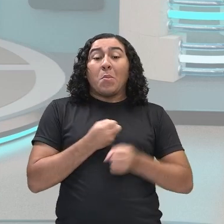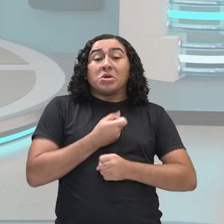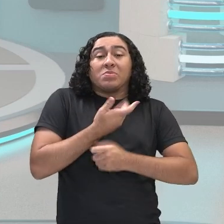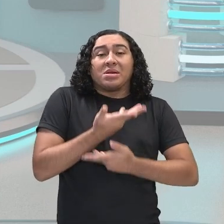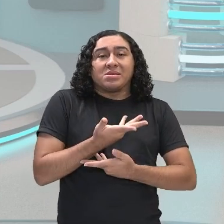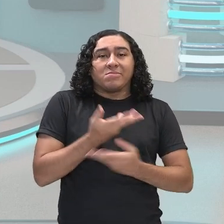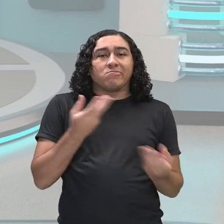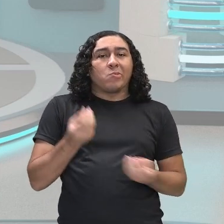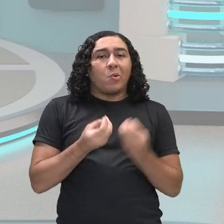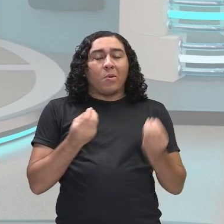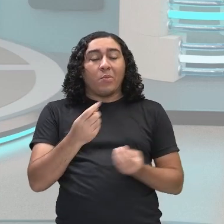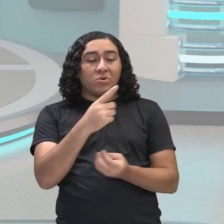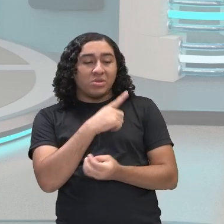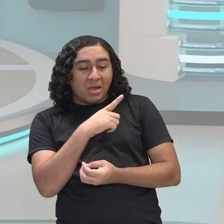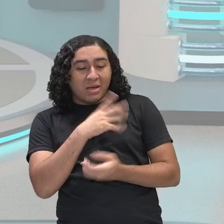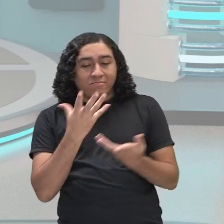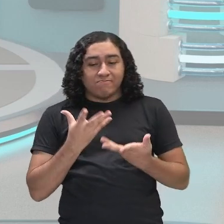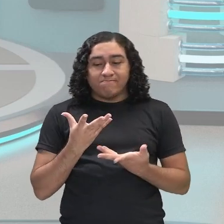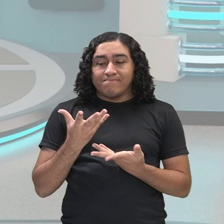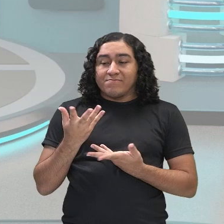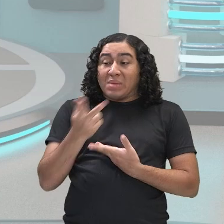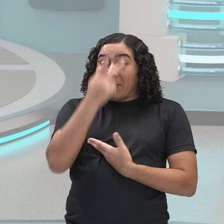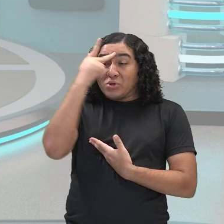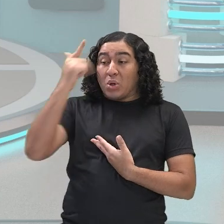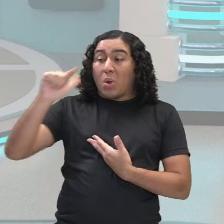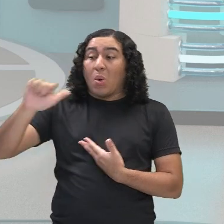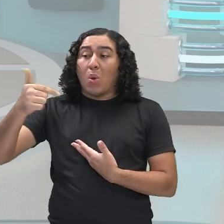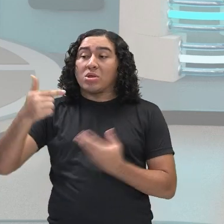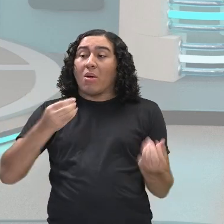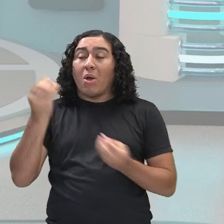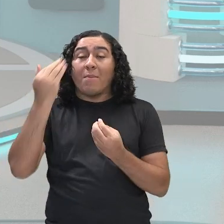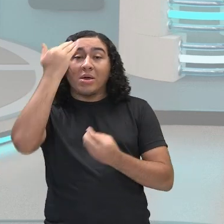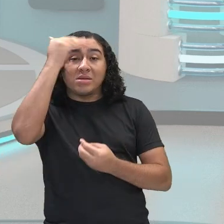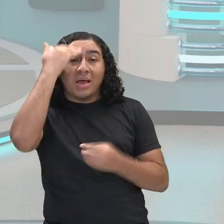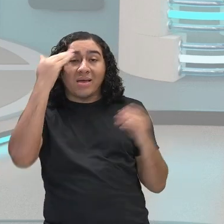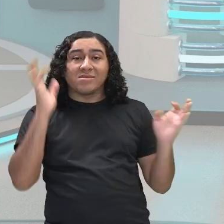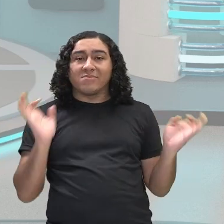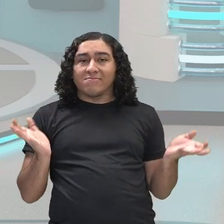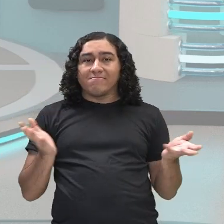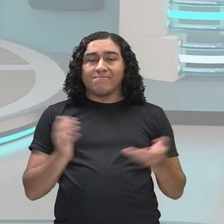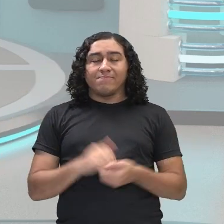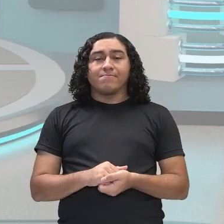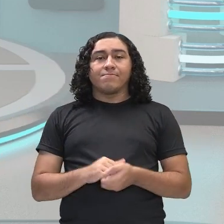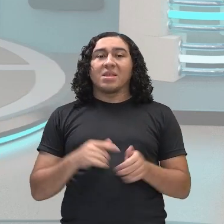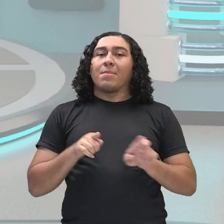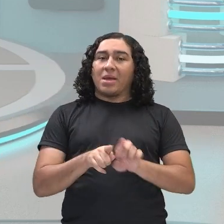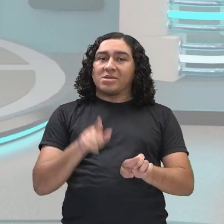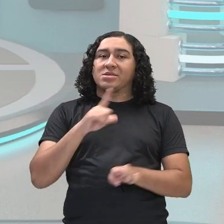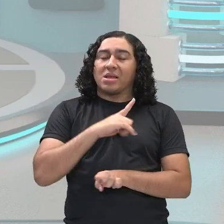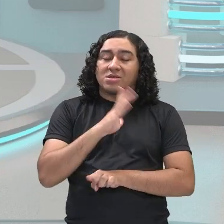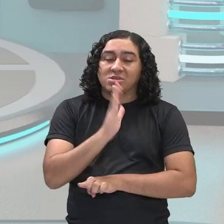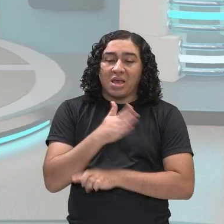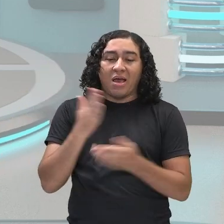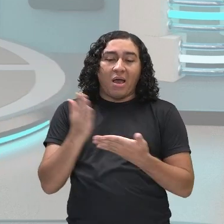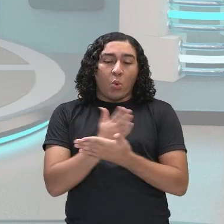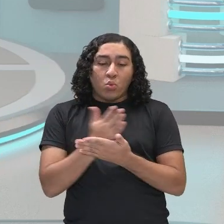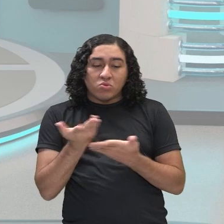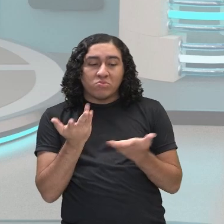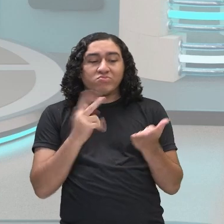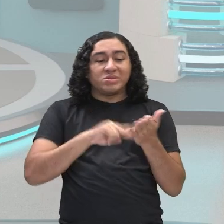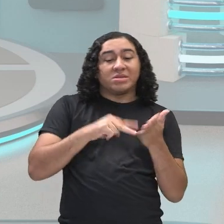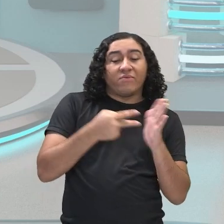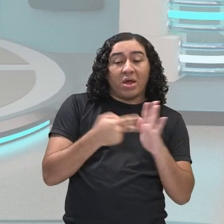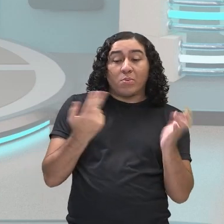gostaríamos que fosse compreendido, mas já existe alguma coisa que possa explicar